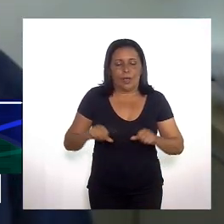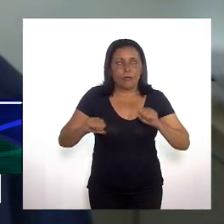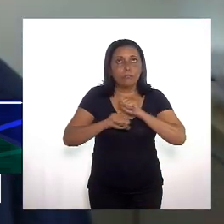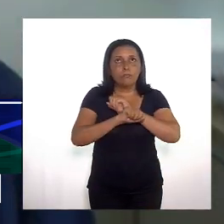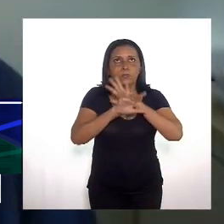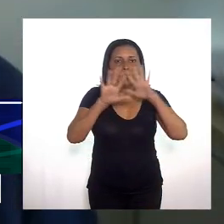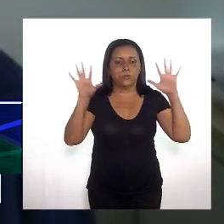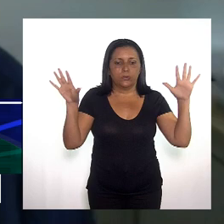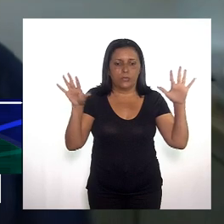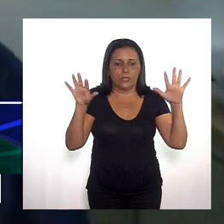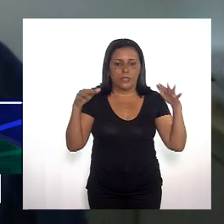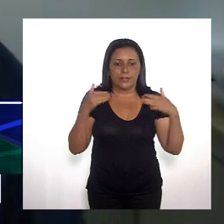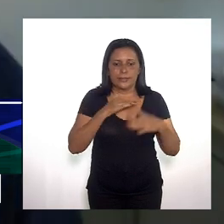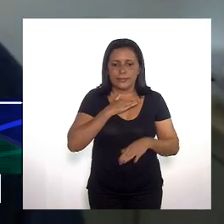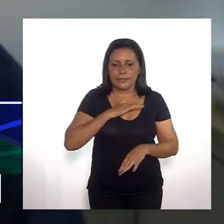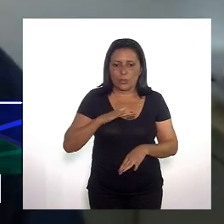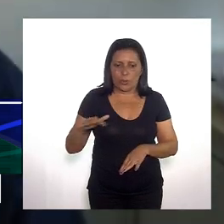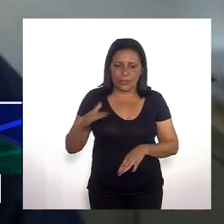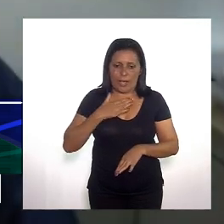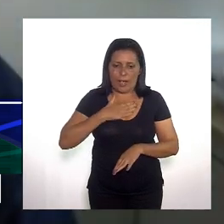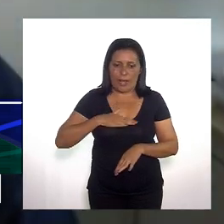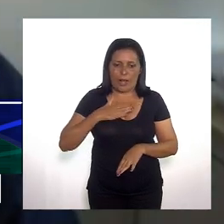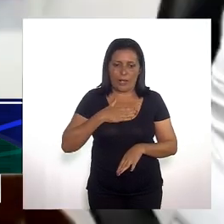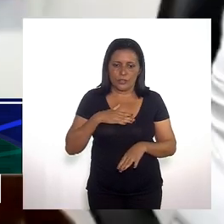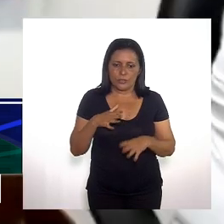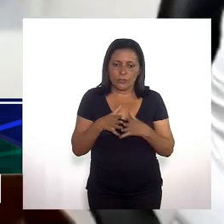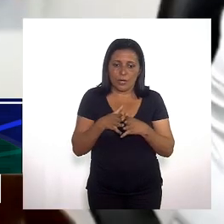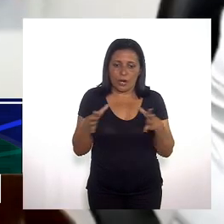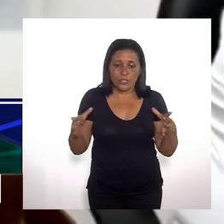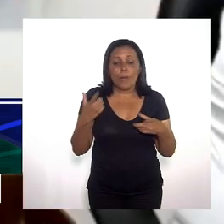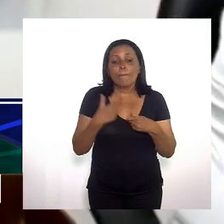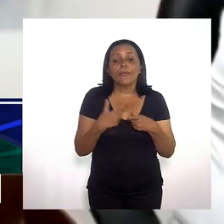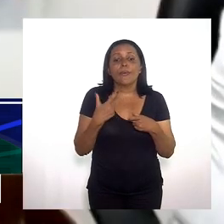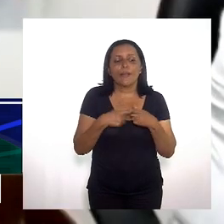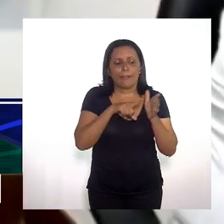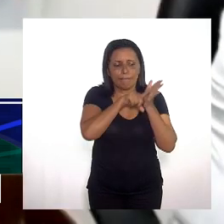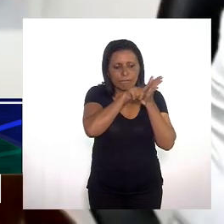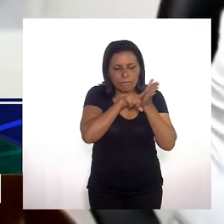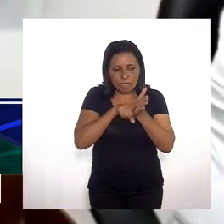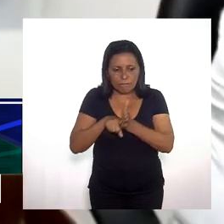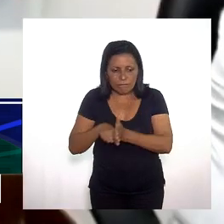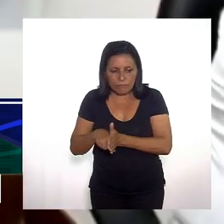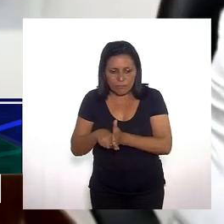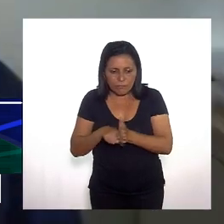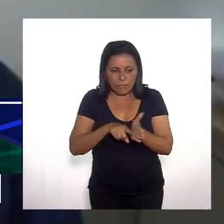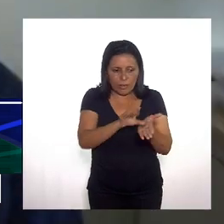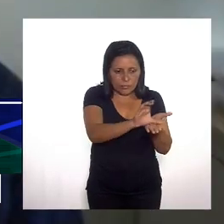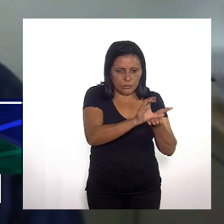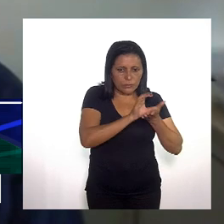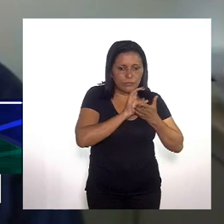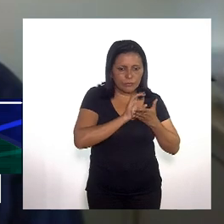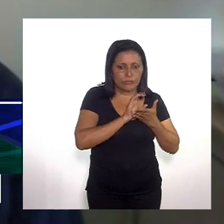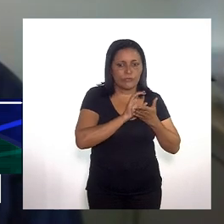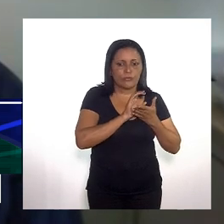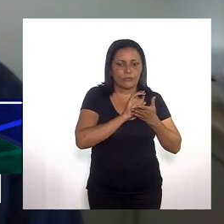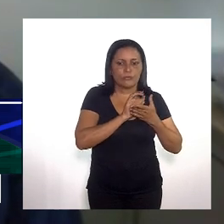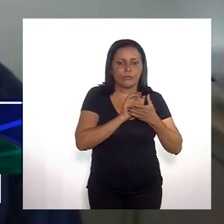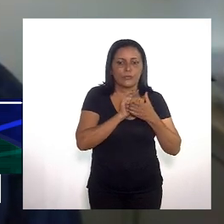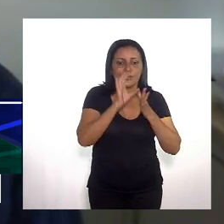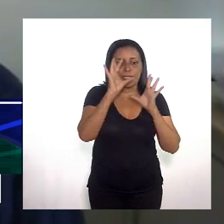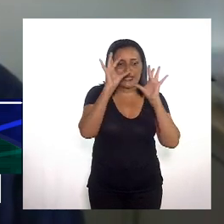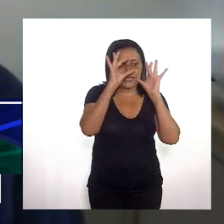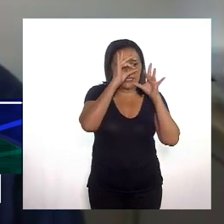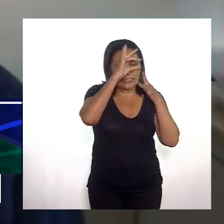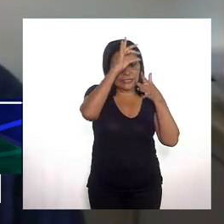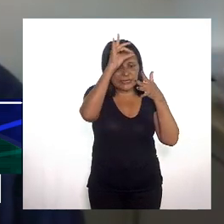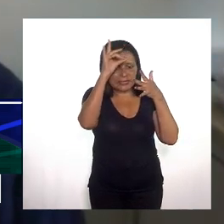clareza e uma tranquilidade muito grande, porque examinamos o seu fundo soberano de forma muito